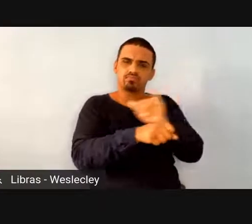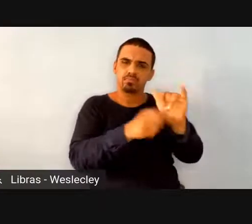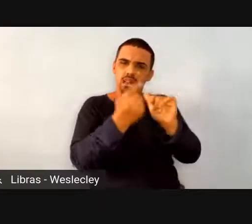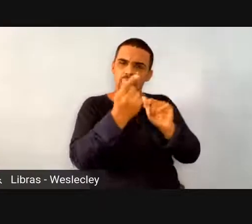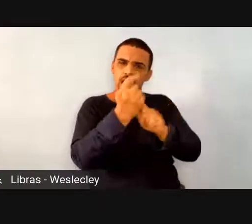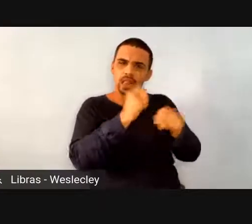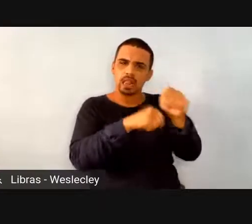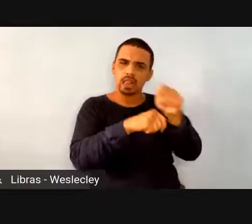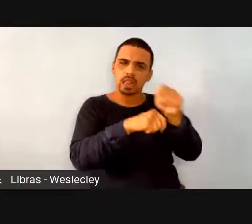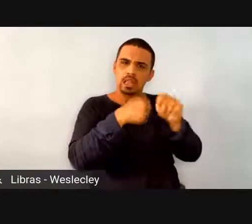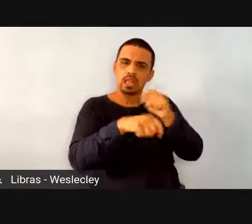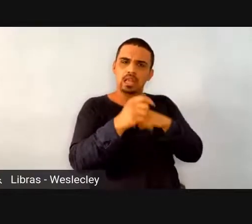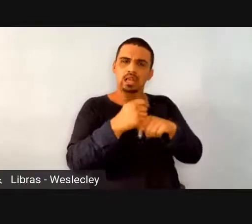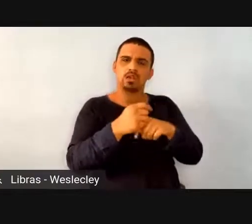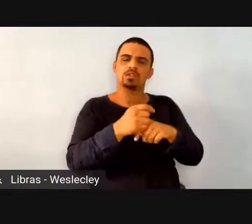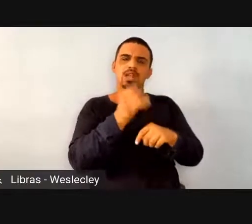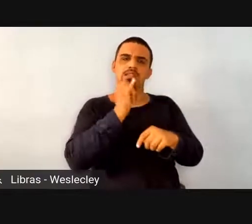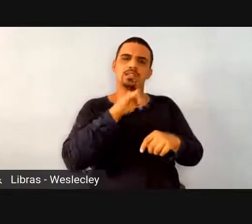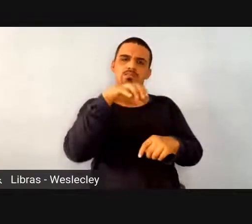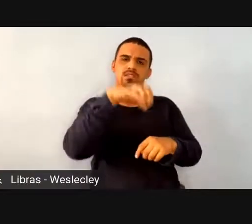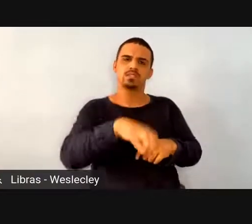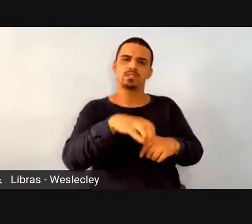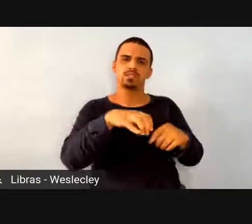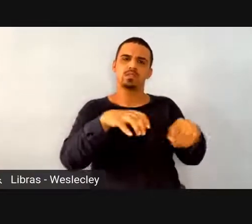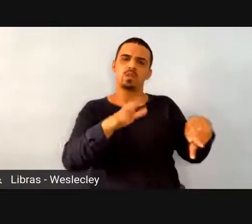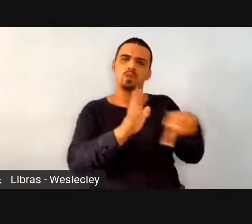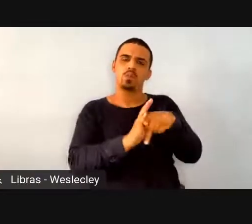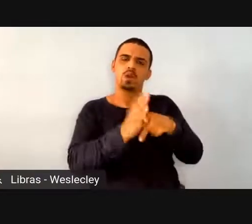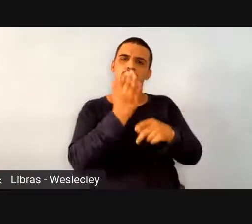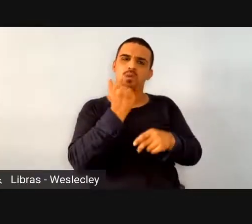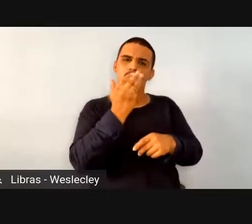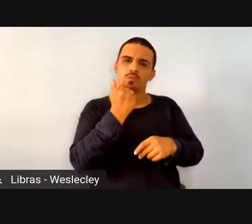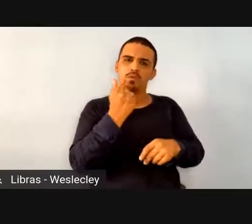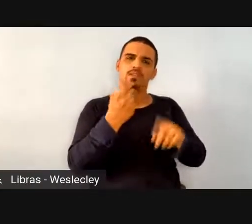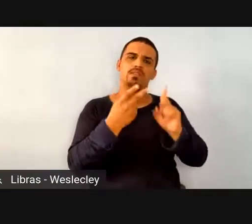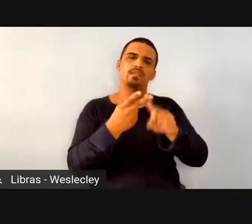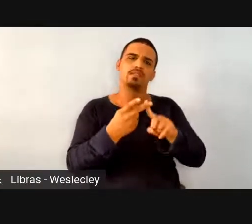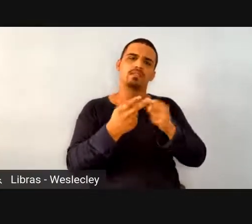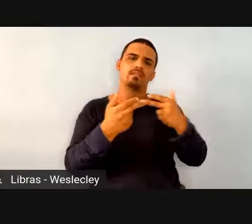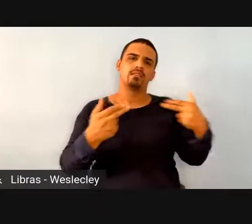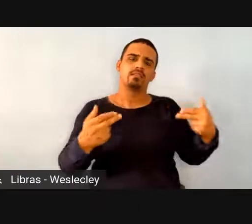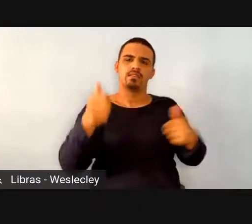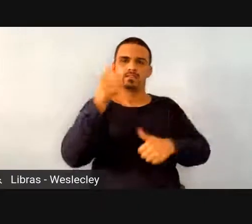como alimentos e bebidas, que é o caso da JBS, mas não só ela,